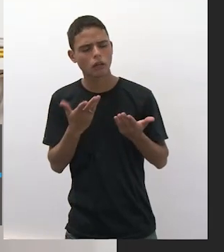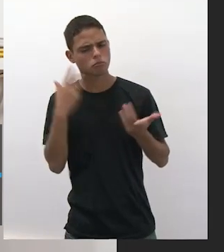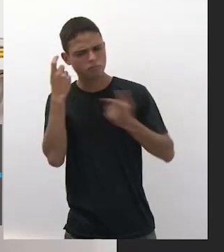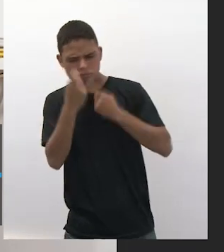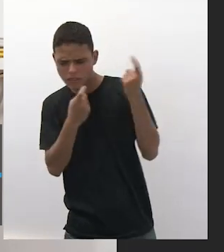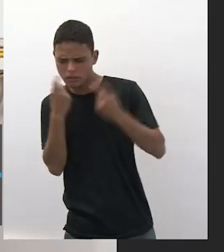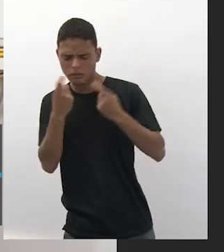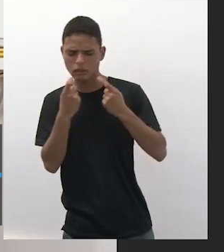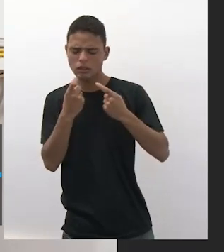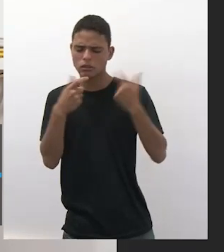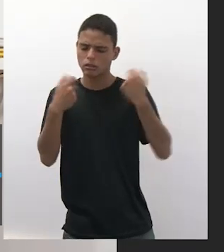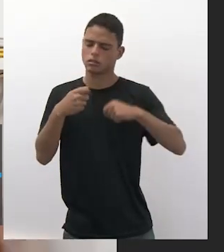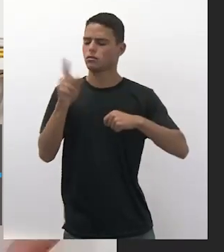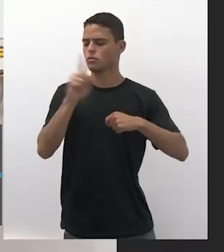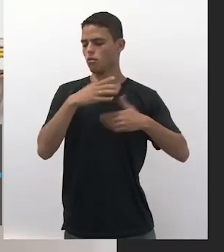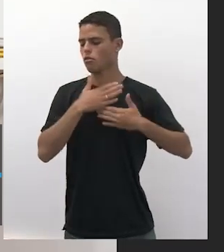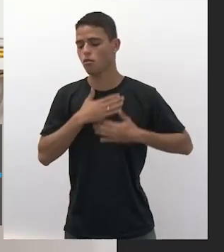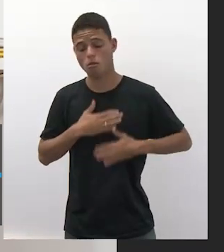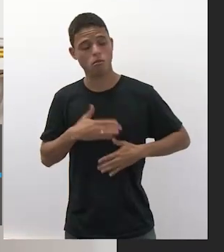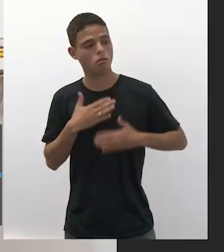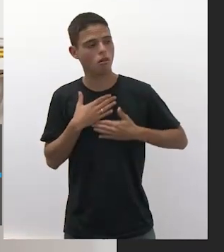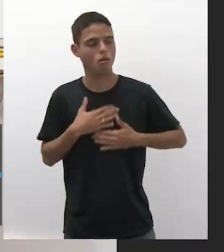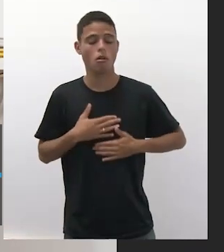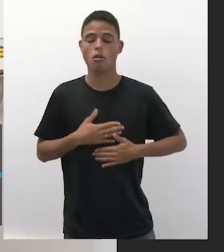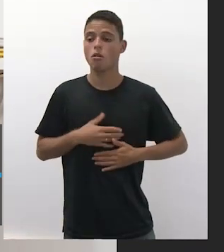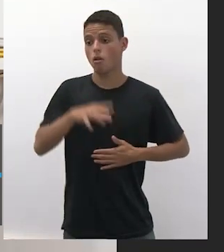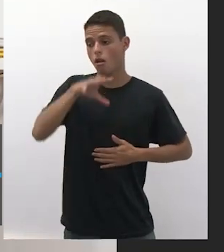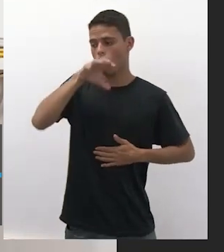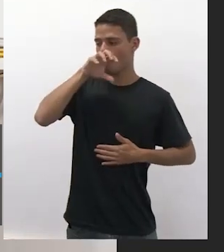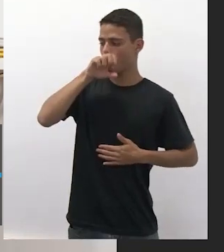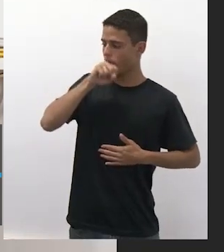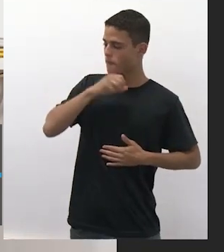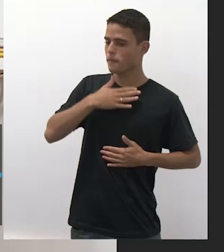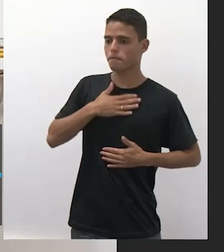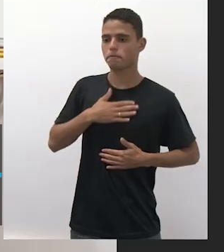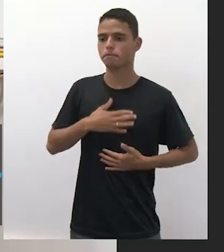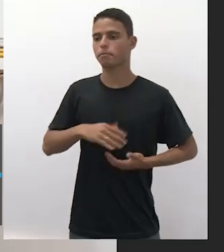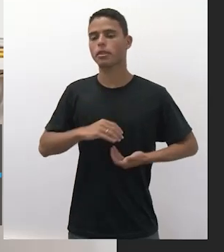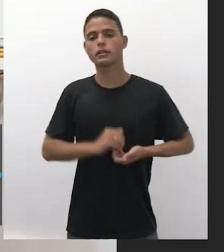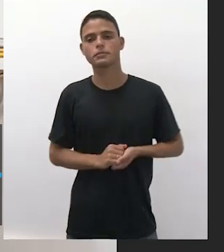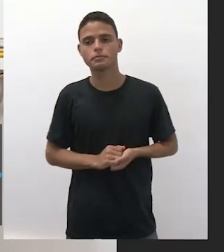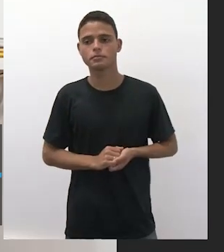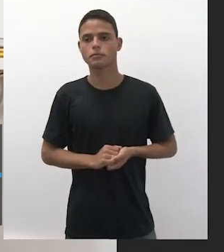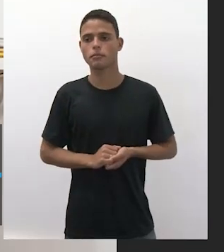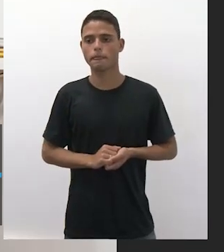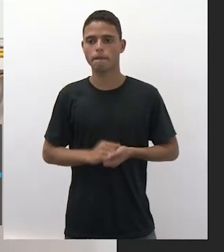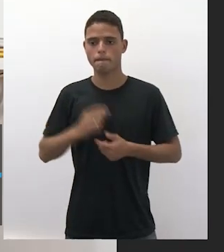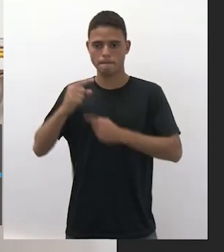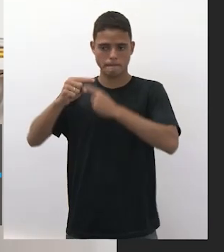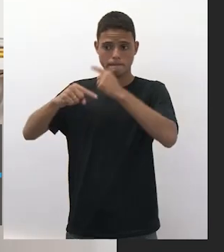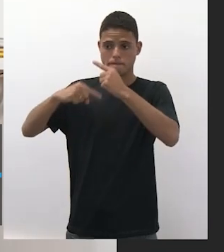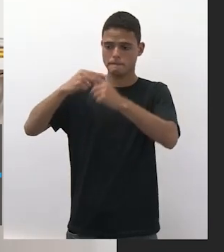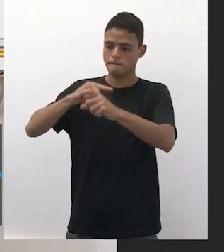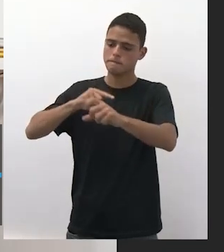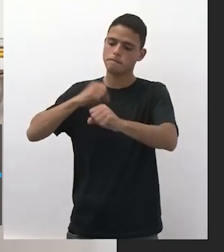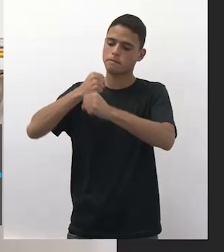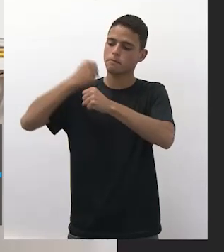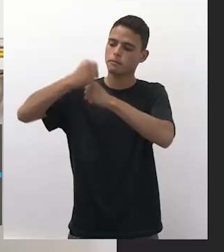para eu não ser reprovada. Aí passou aquele ano, chegou o final do